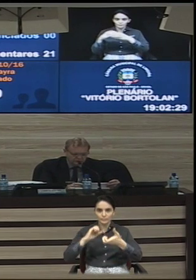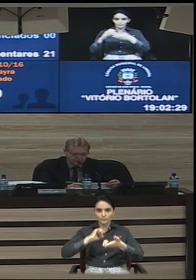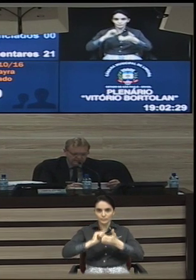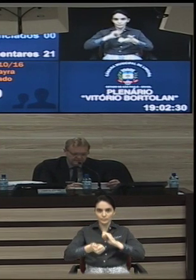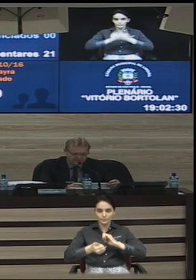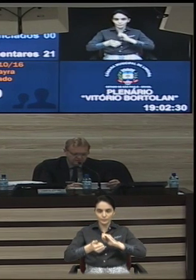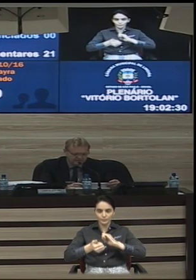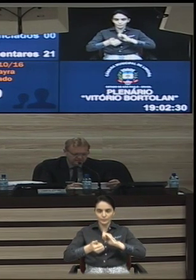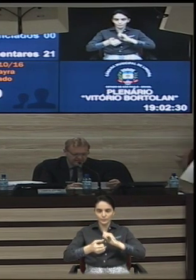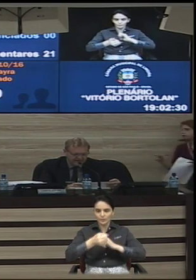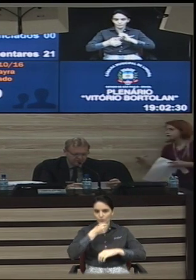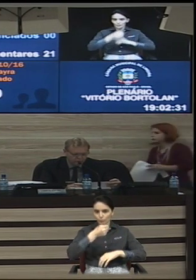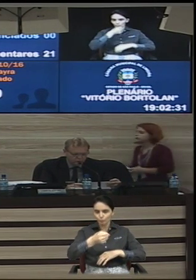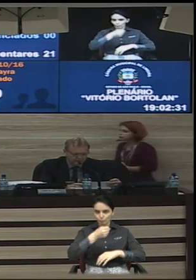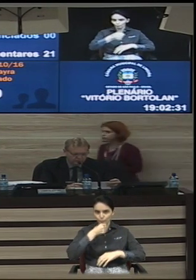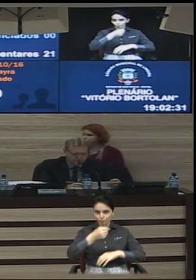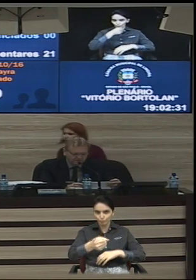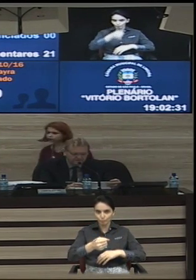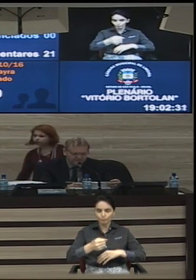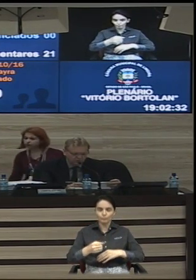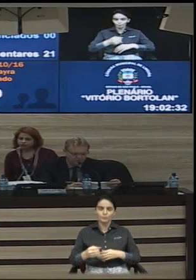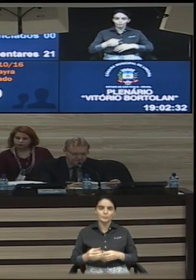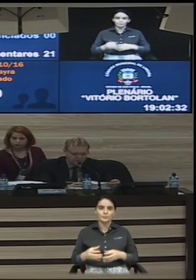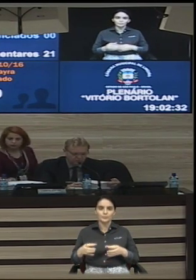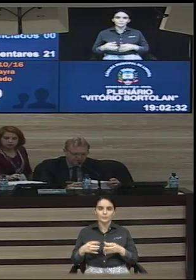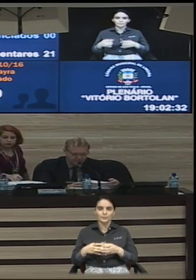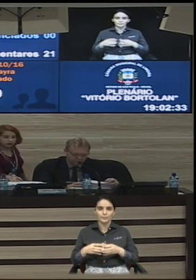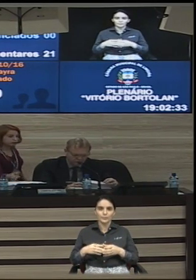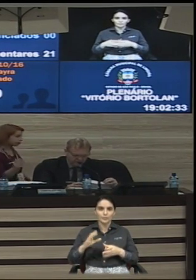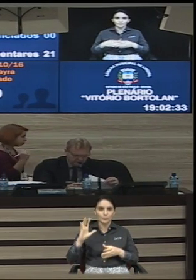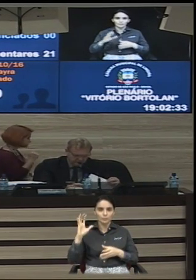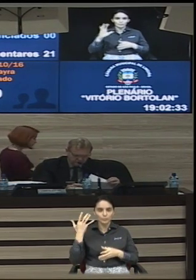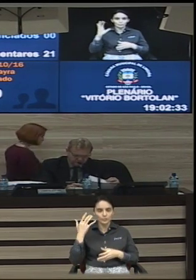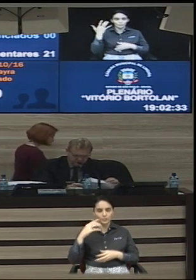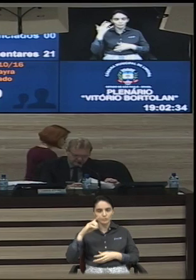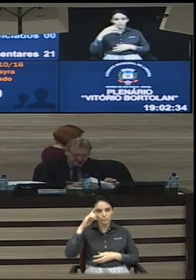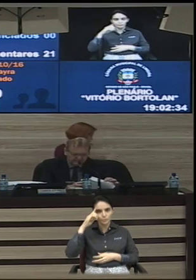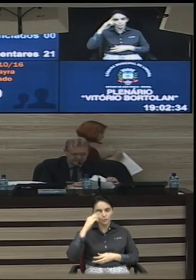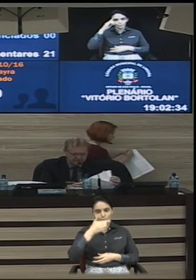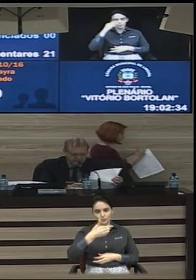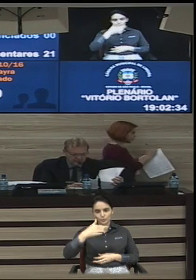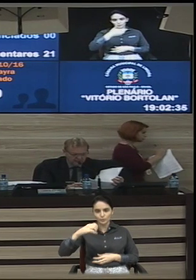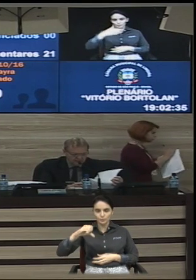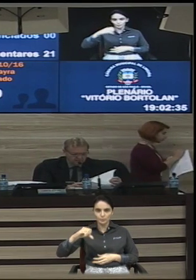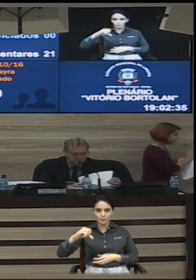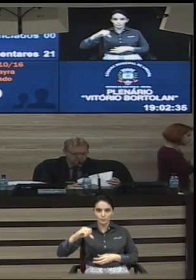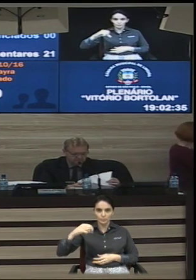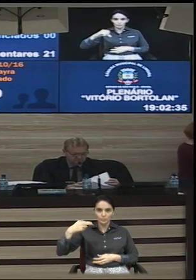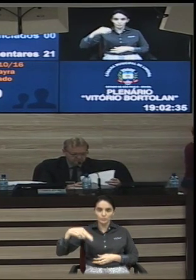técnica e jornalista no acidente aéreo ocorrido no dia 29 de novembro de 2016.